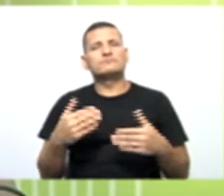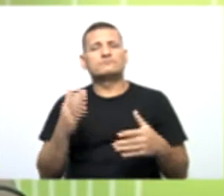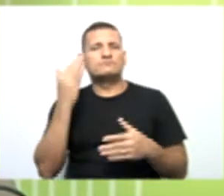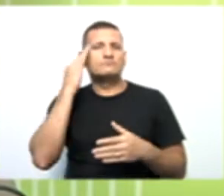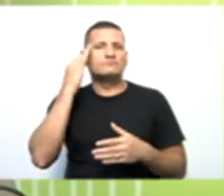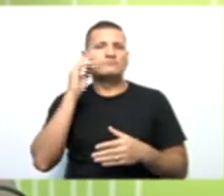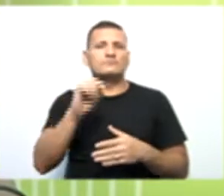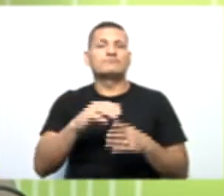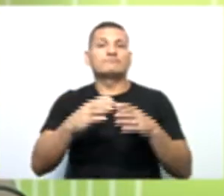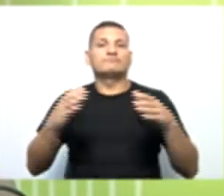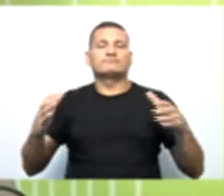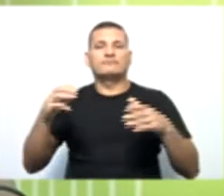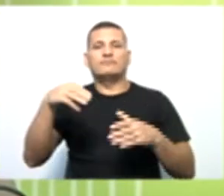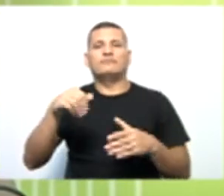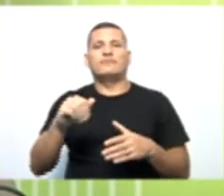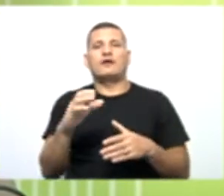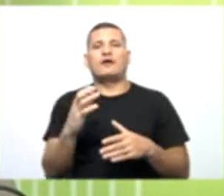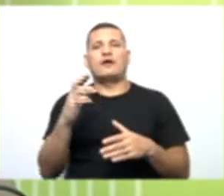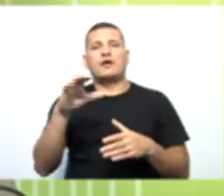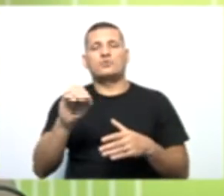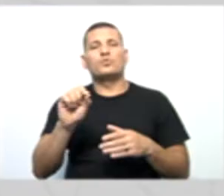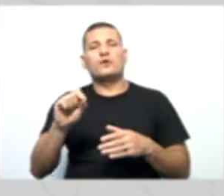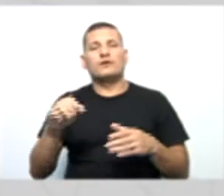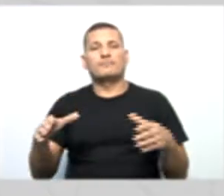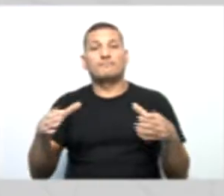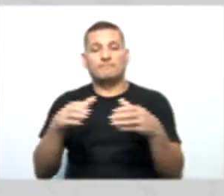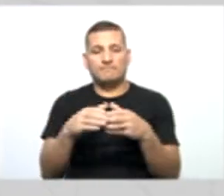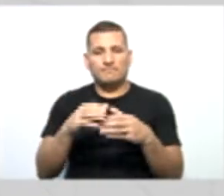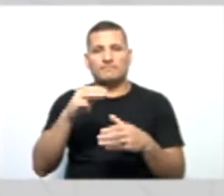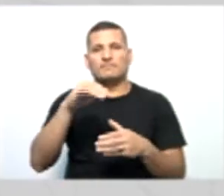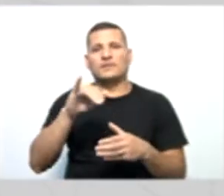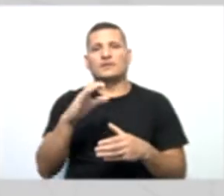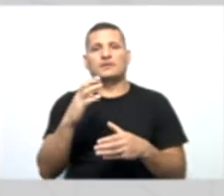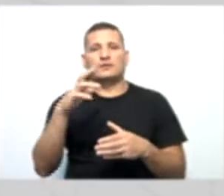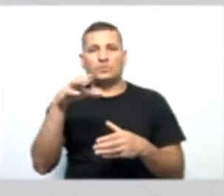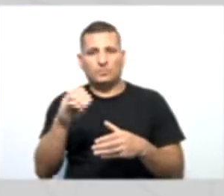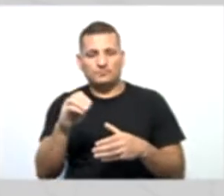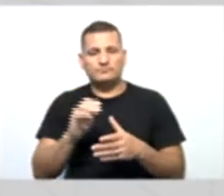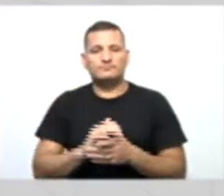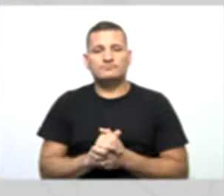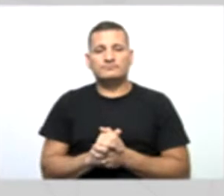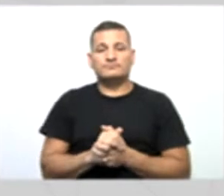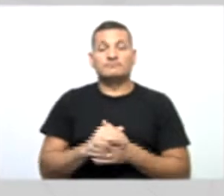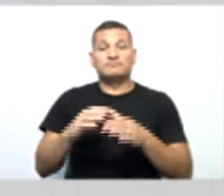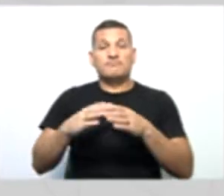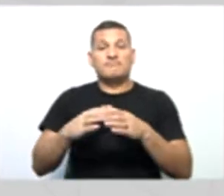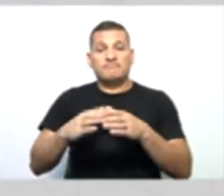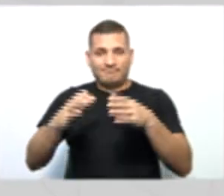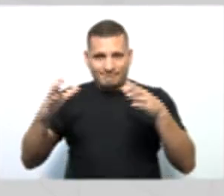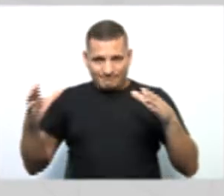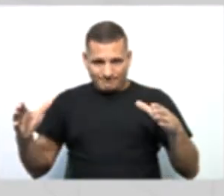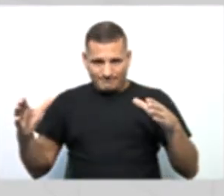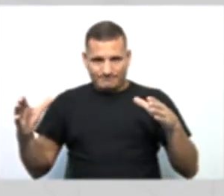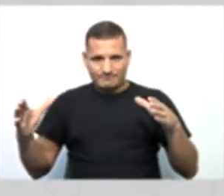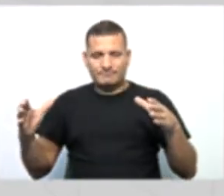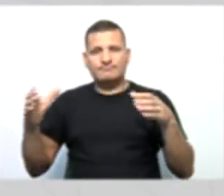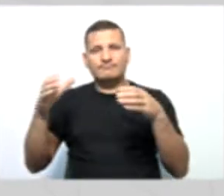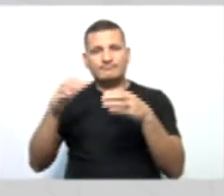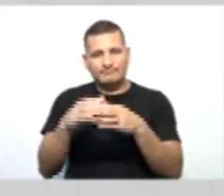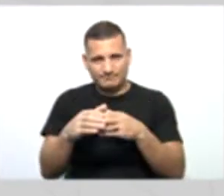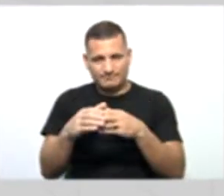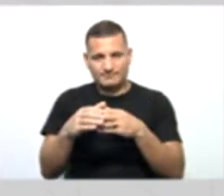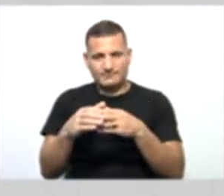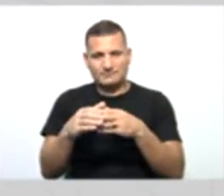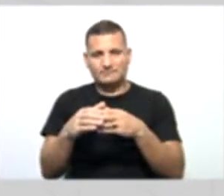esse macroambiente, o que é esse microambiente. Vejamos aqui. No macroambiente e no microambiente, eles